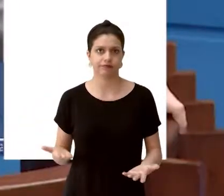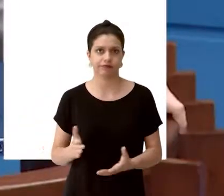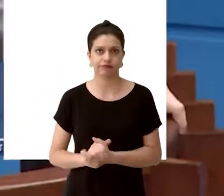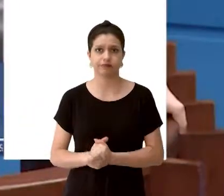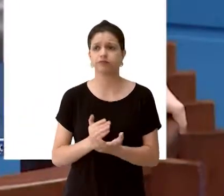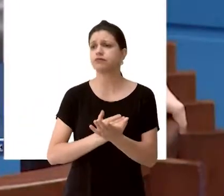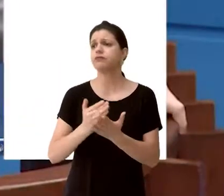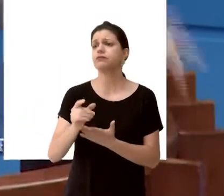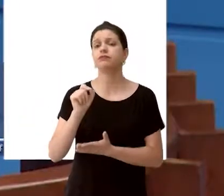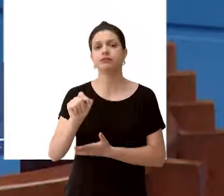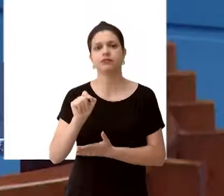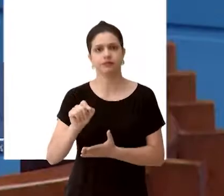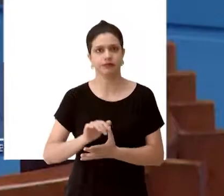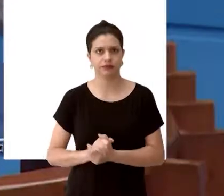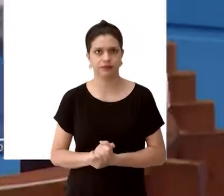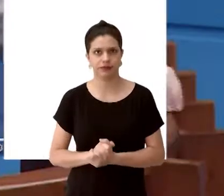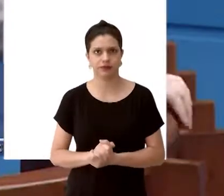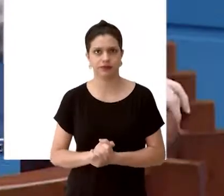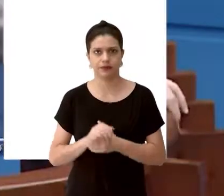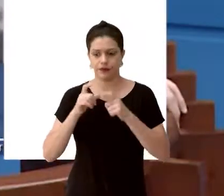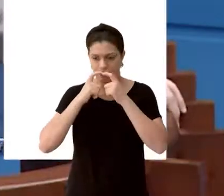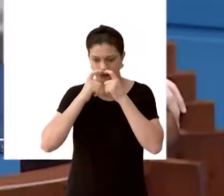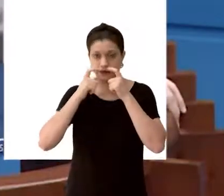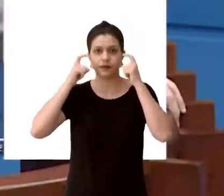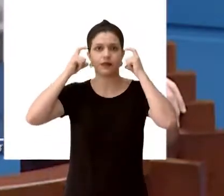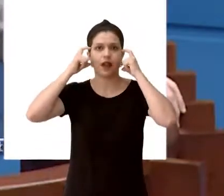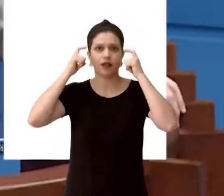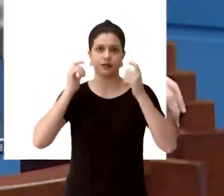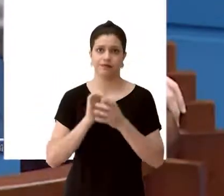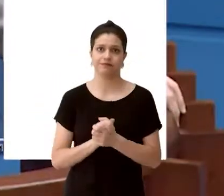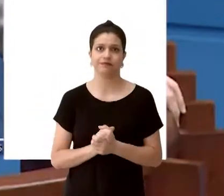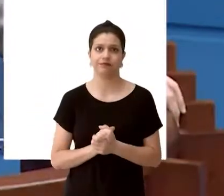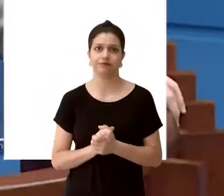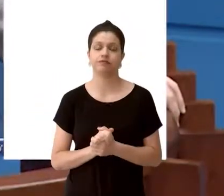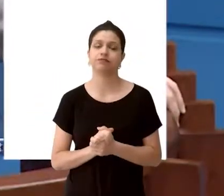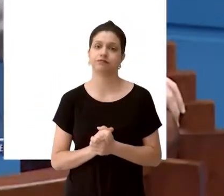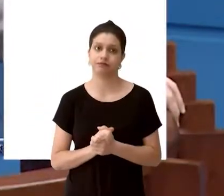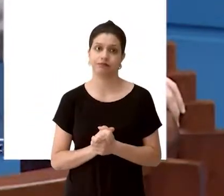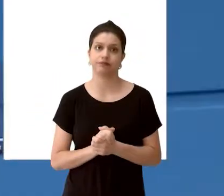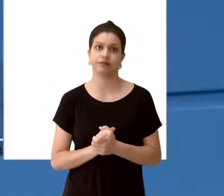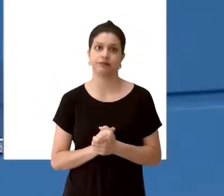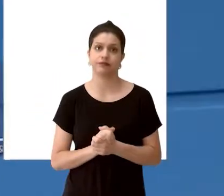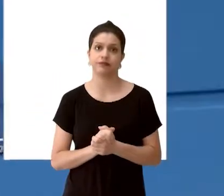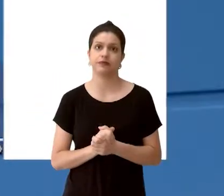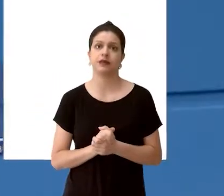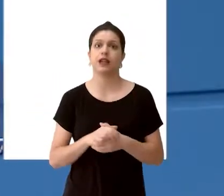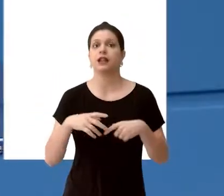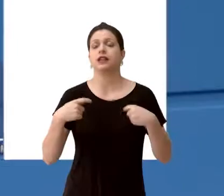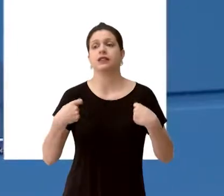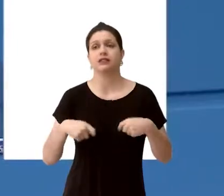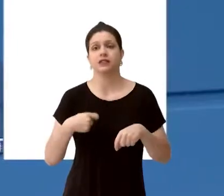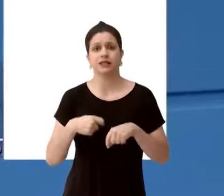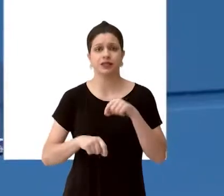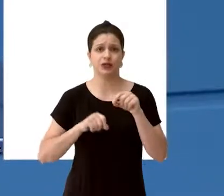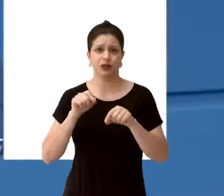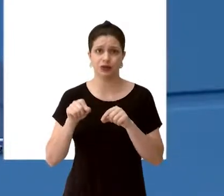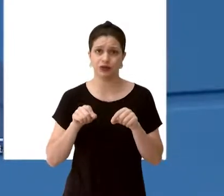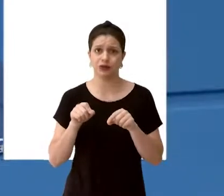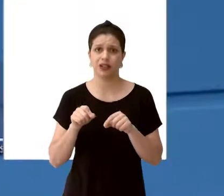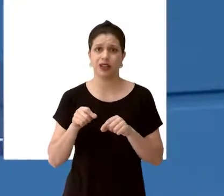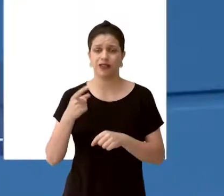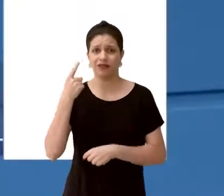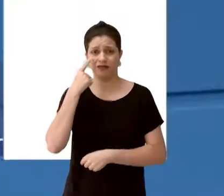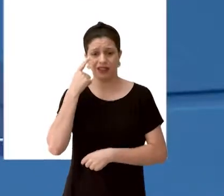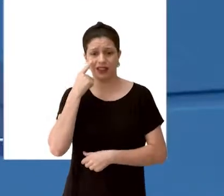saúde. Vou começar com o principal: máscara. É fundamental que a gente tenha outros